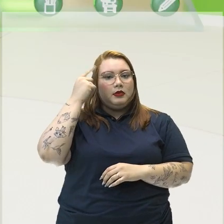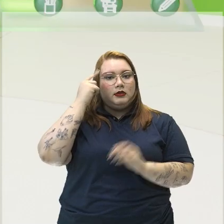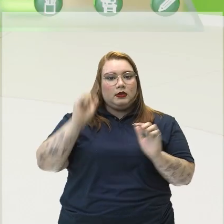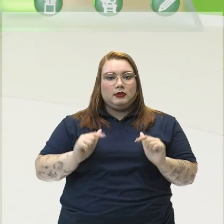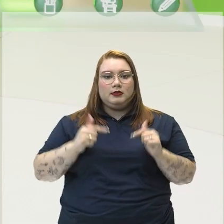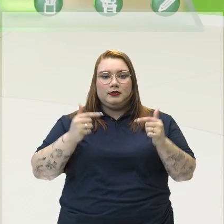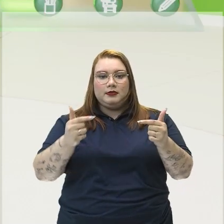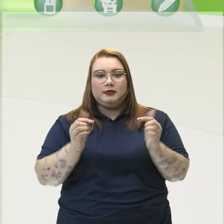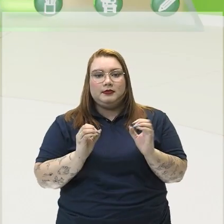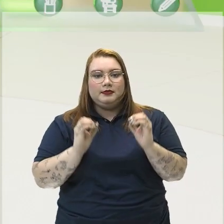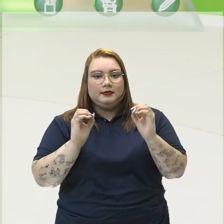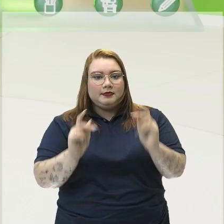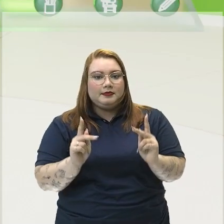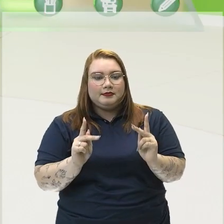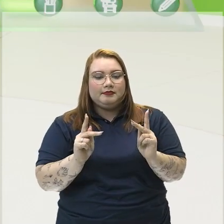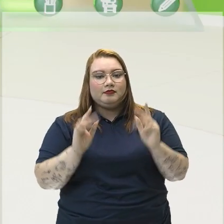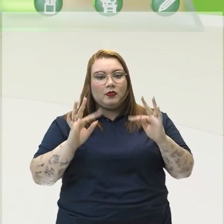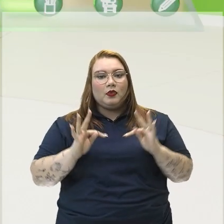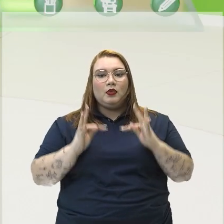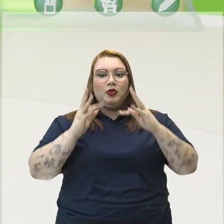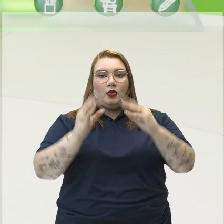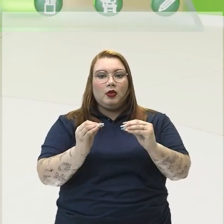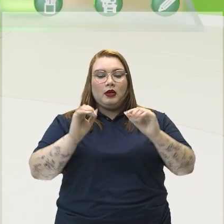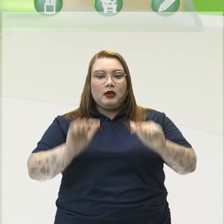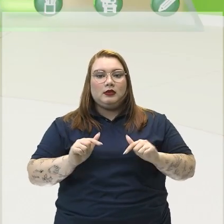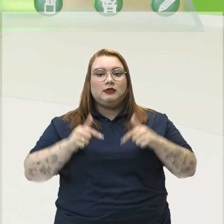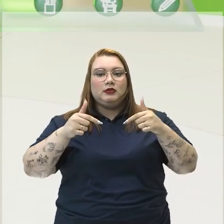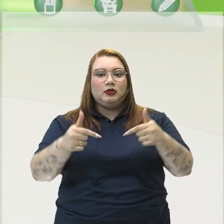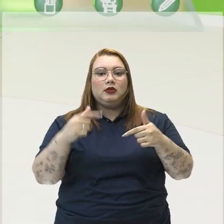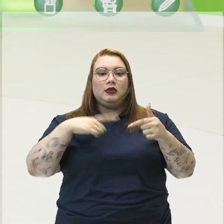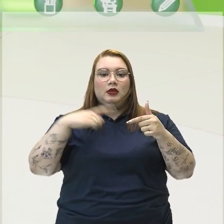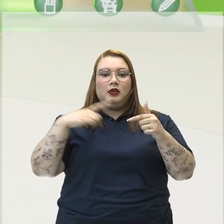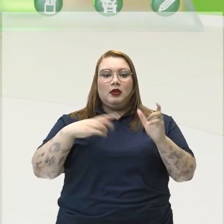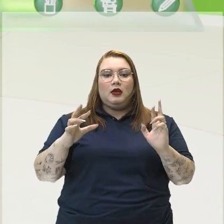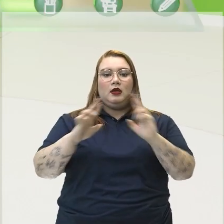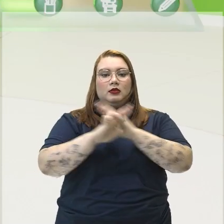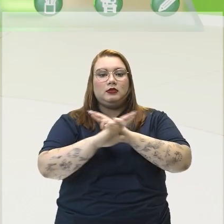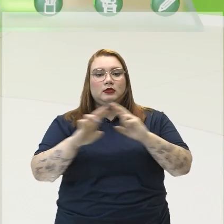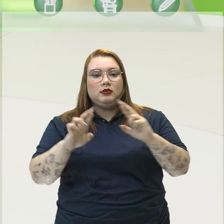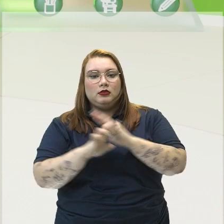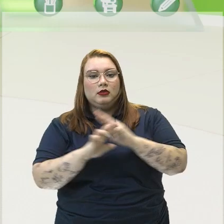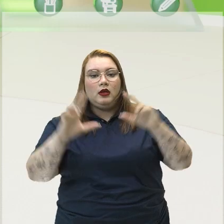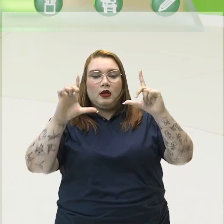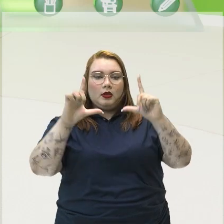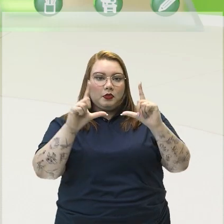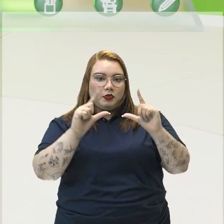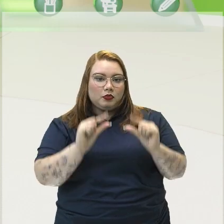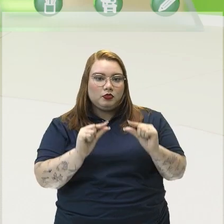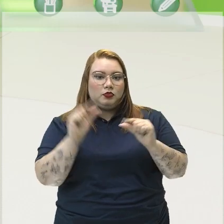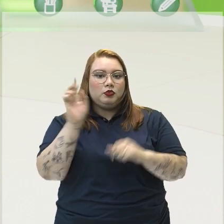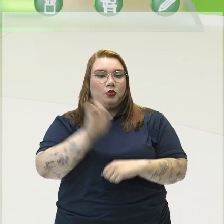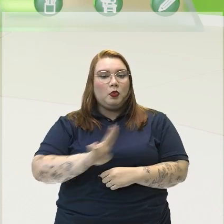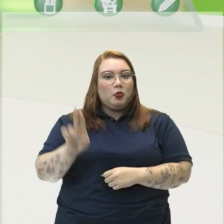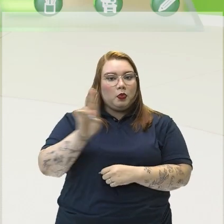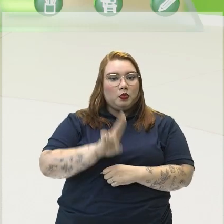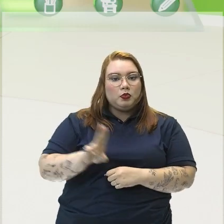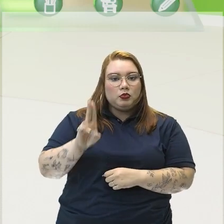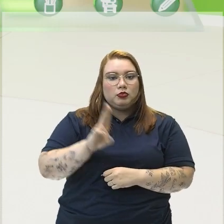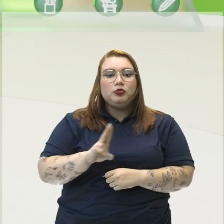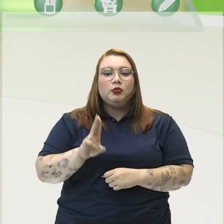tá certo? Então, todas essas ações, elas estão relacionadas com a redução, né, do consumo,